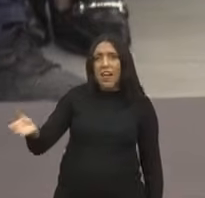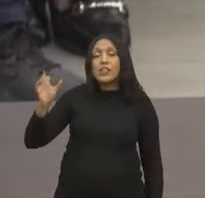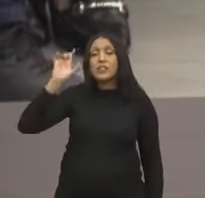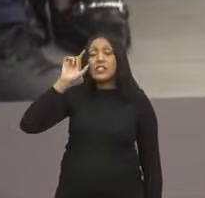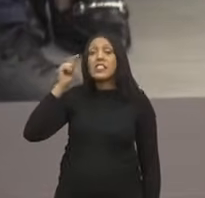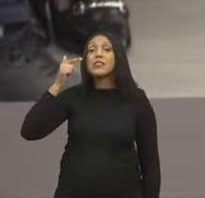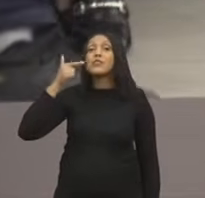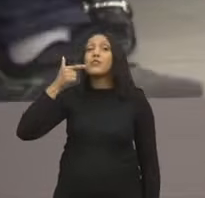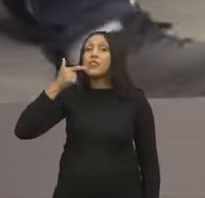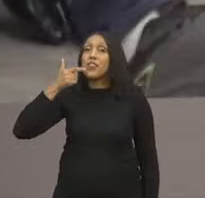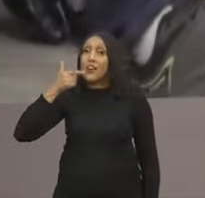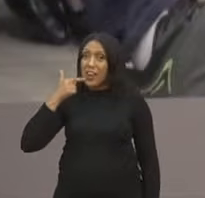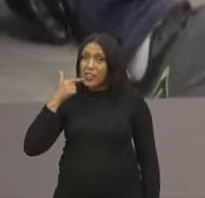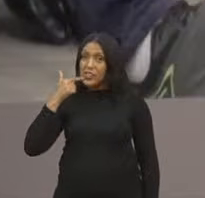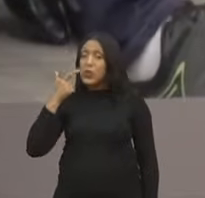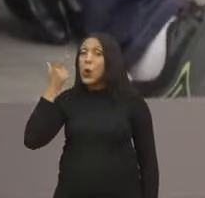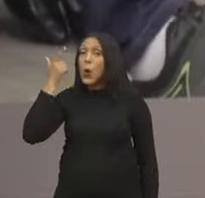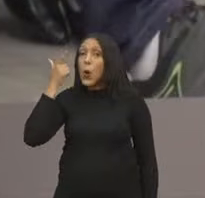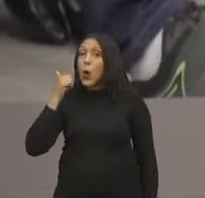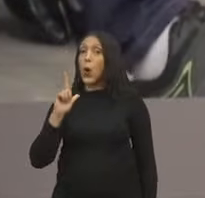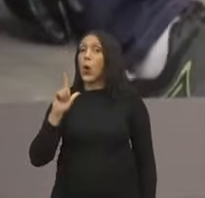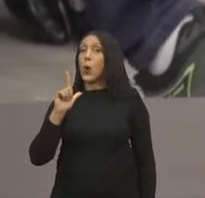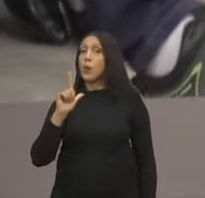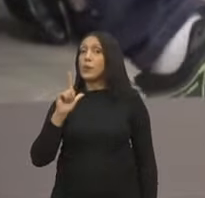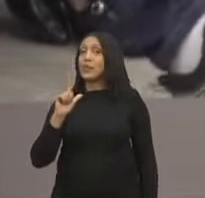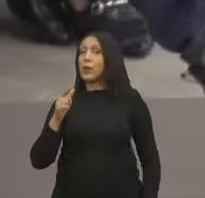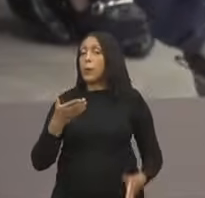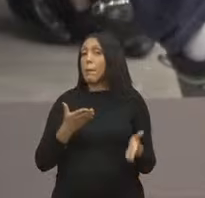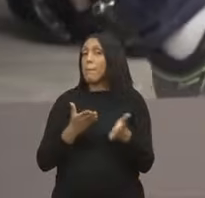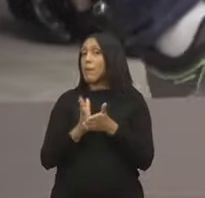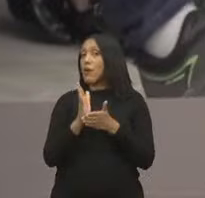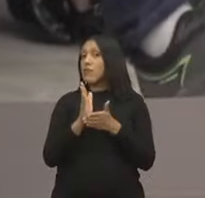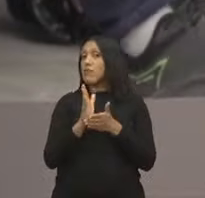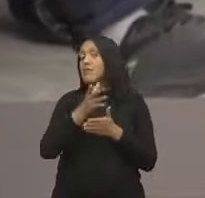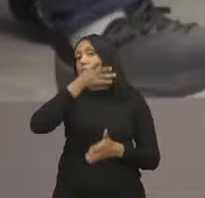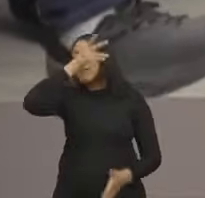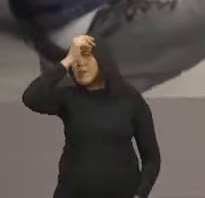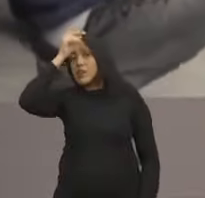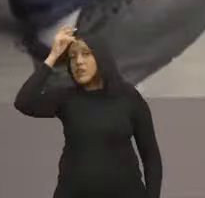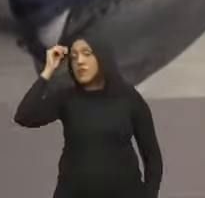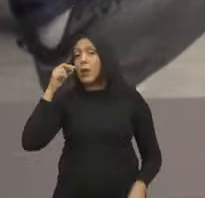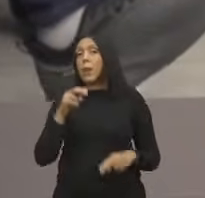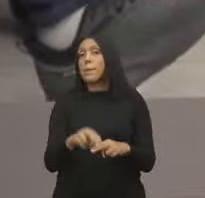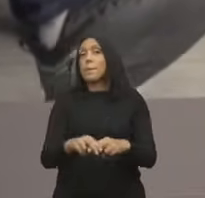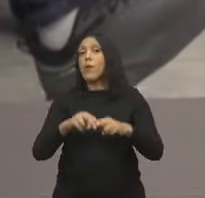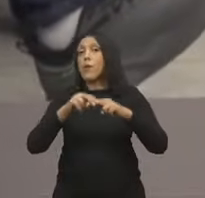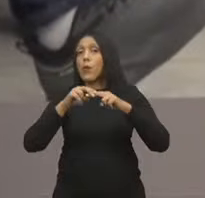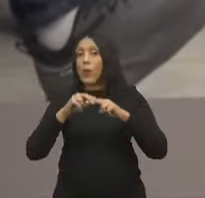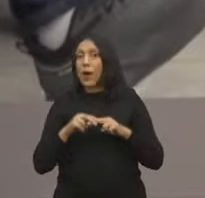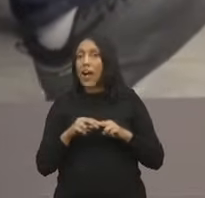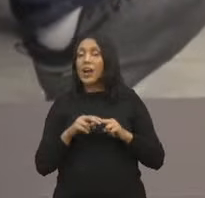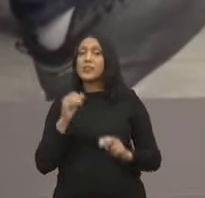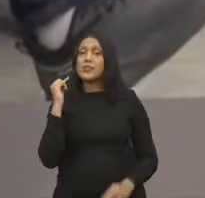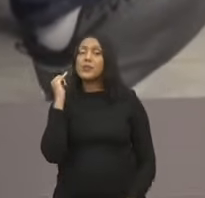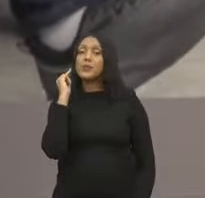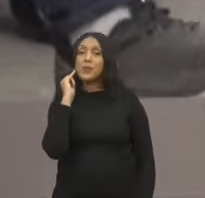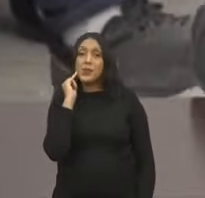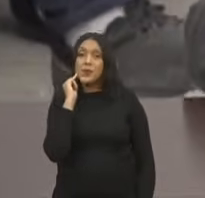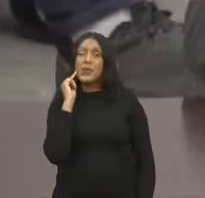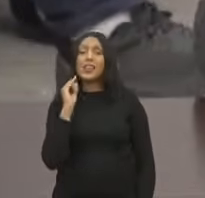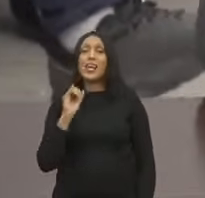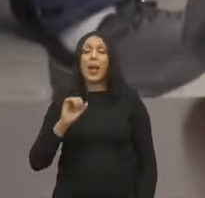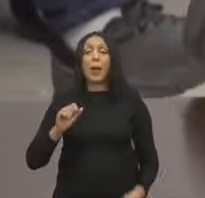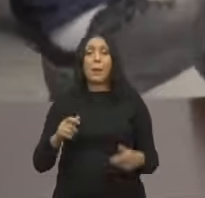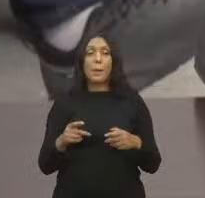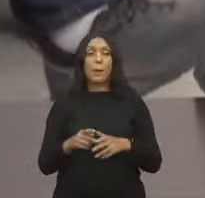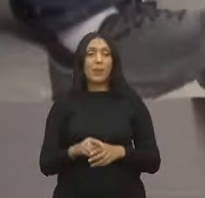acho até bastante deselegante por parte do prefeito Celso que ele tenta esconder o Isaías, não é? Chega na rádio e